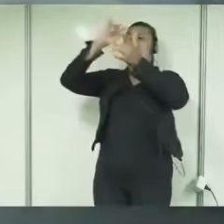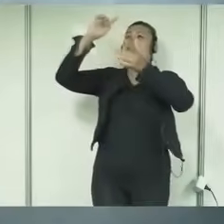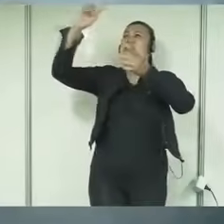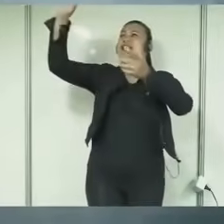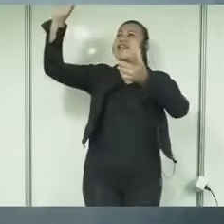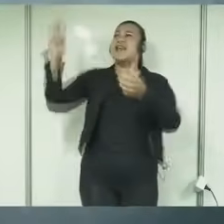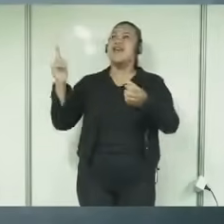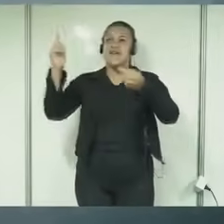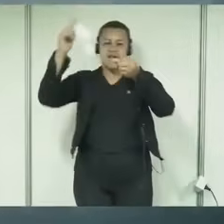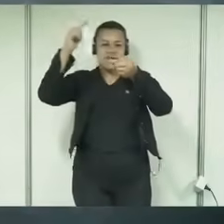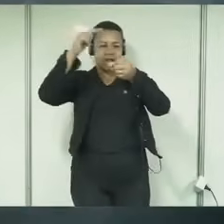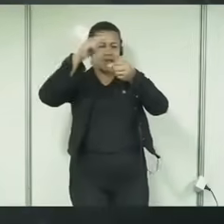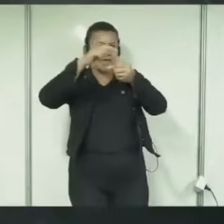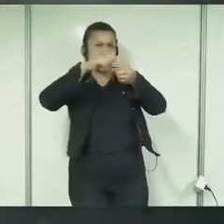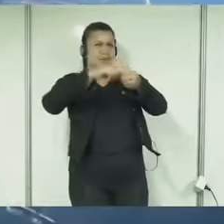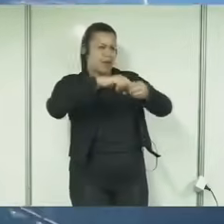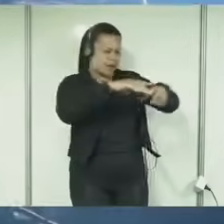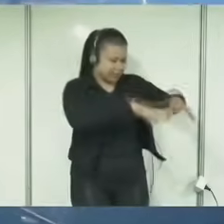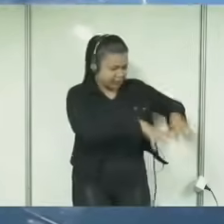voltará.